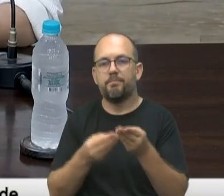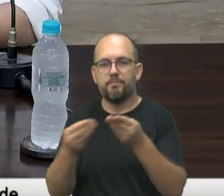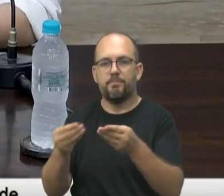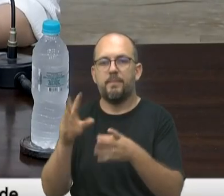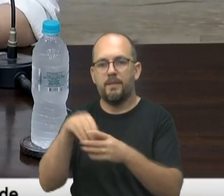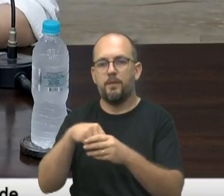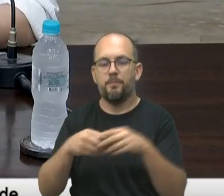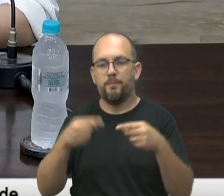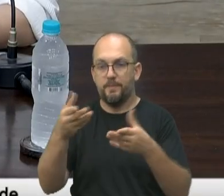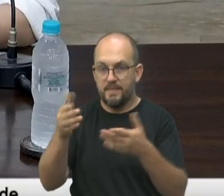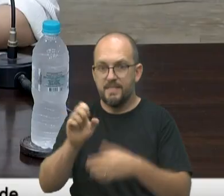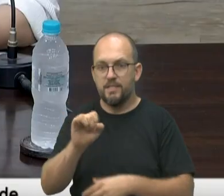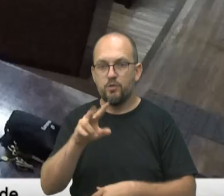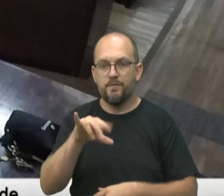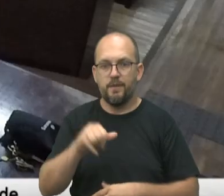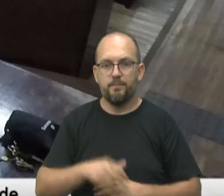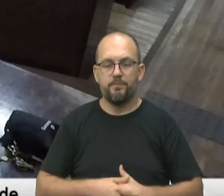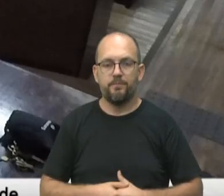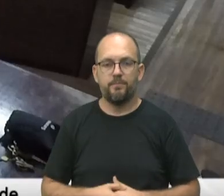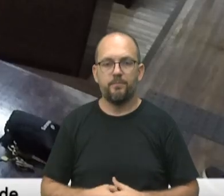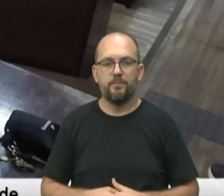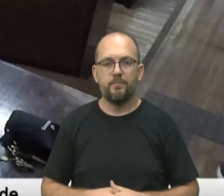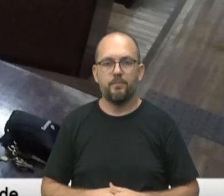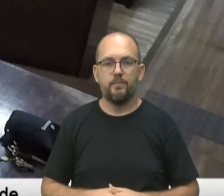política. Silvia.